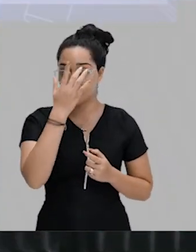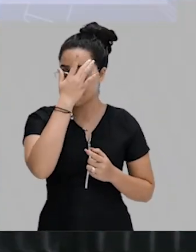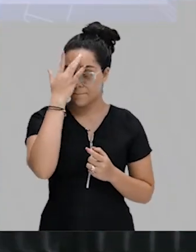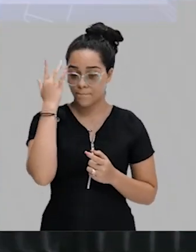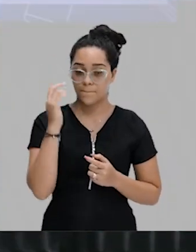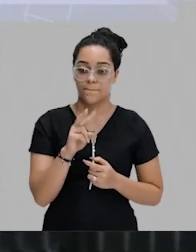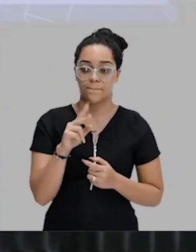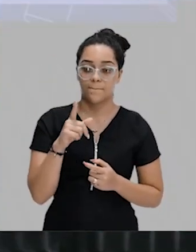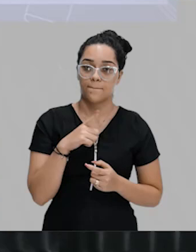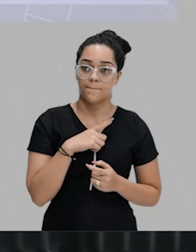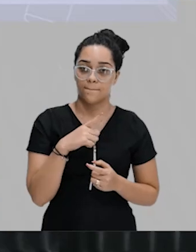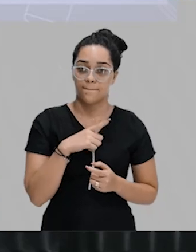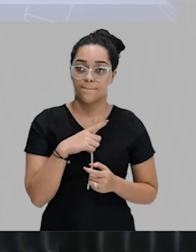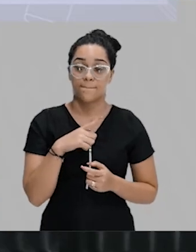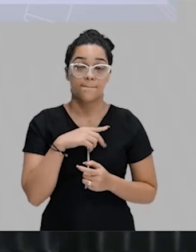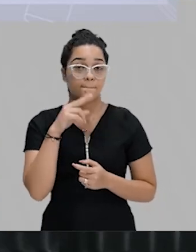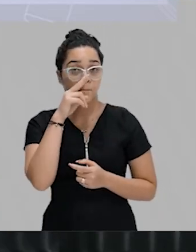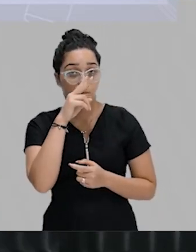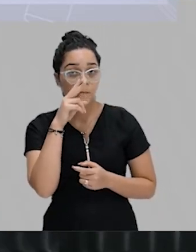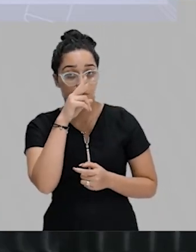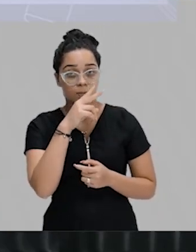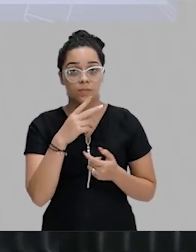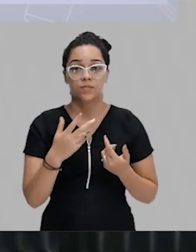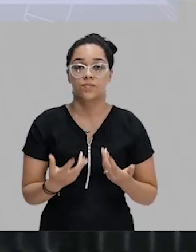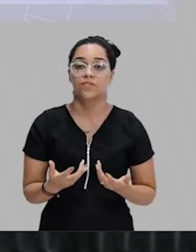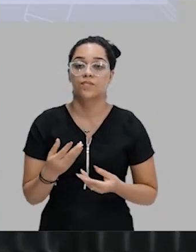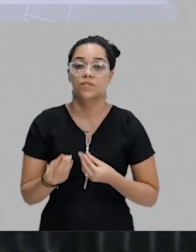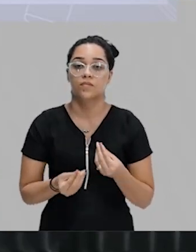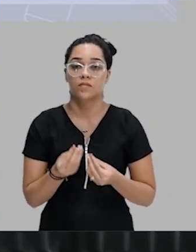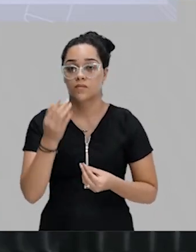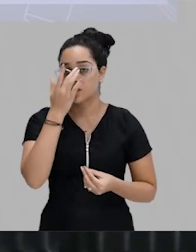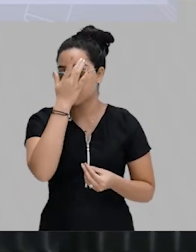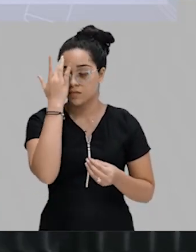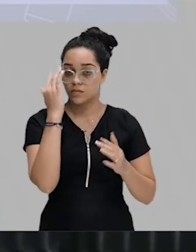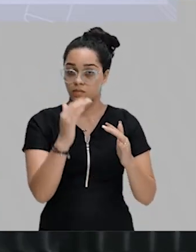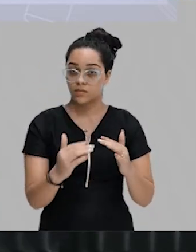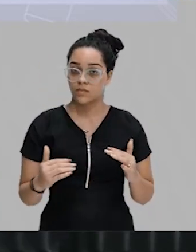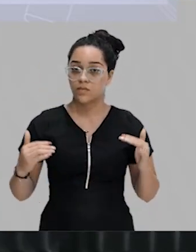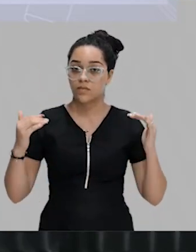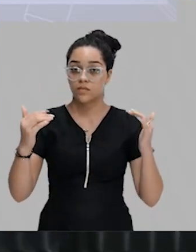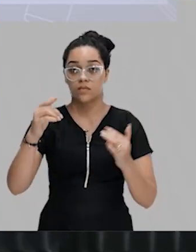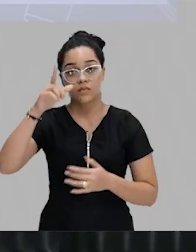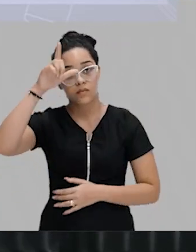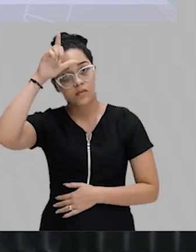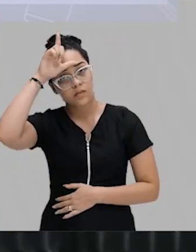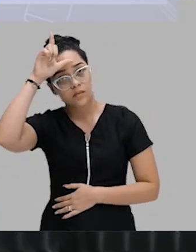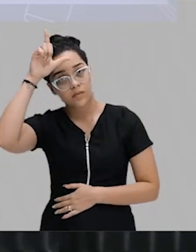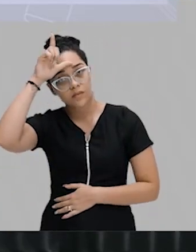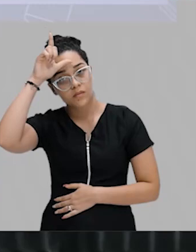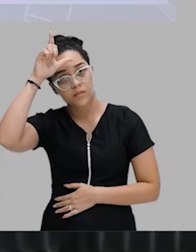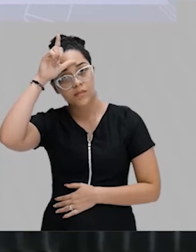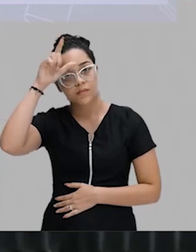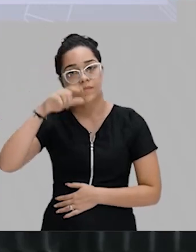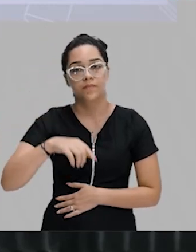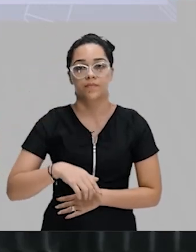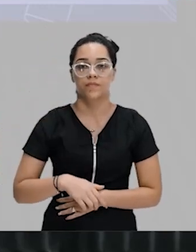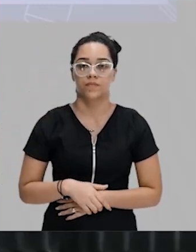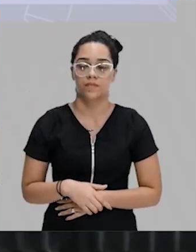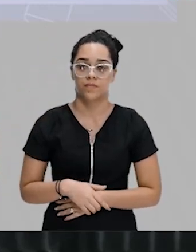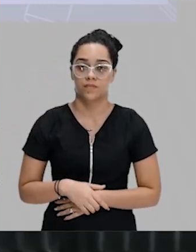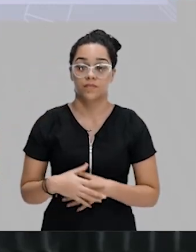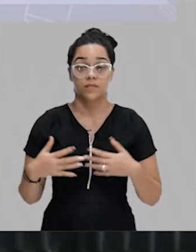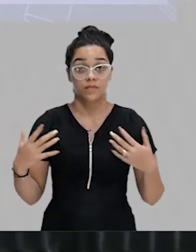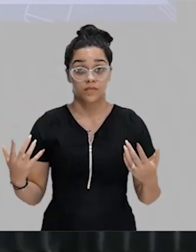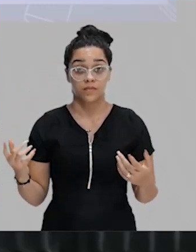iria exercer o poder agora como um soberano. Iria exercer o poder como soberano.